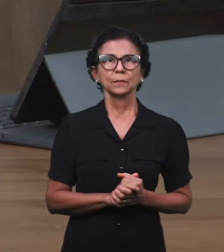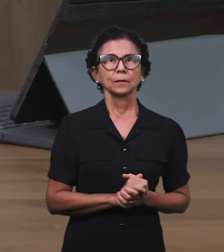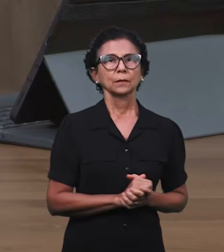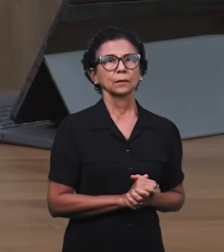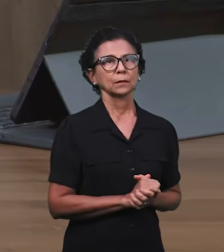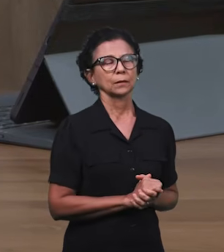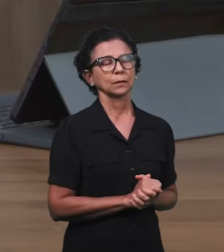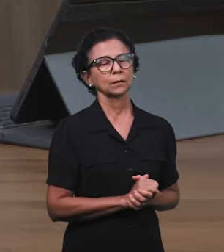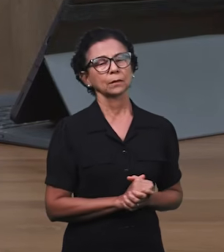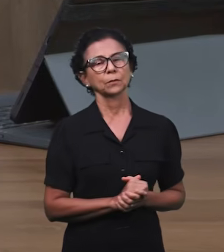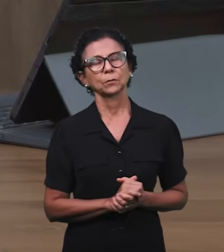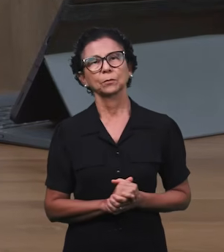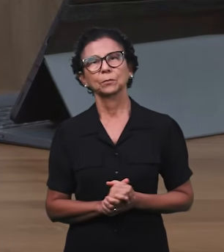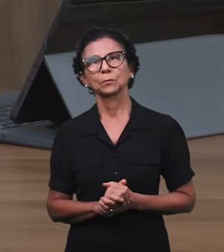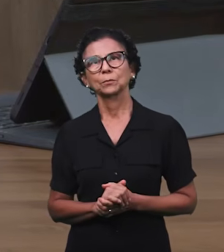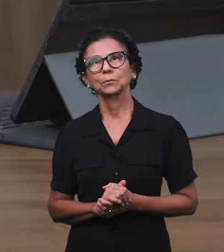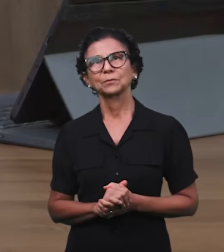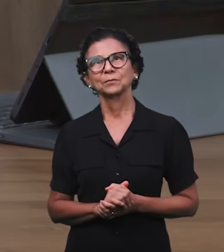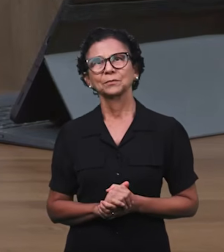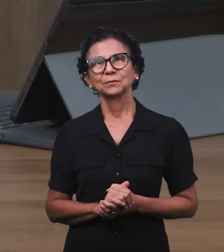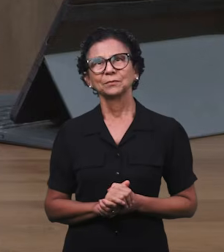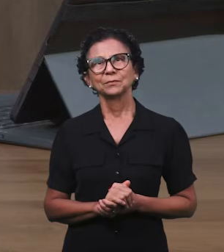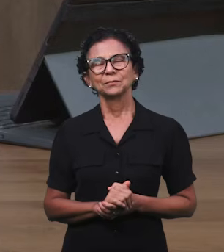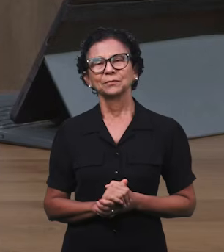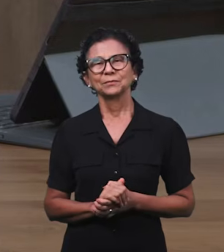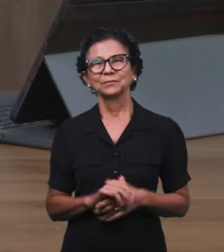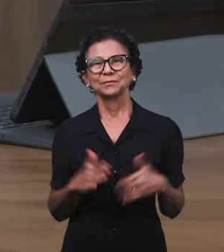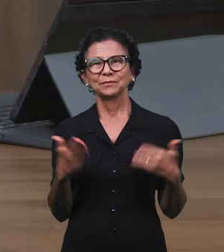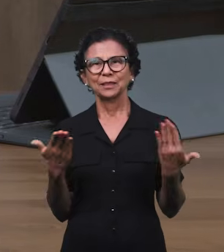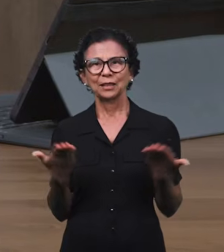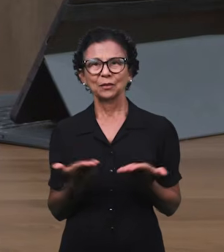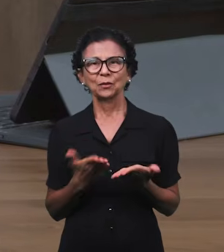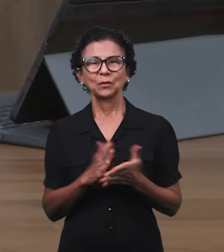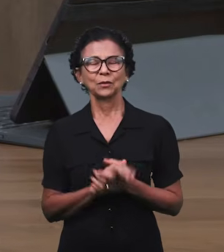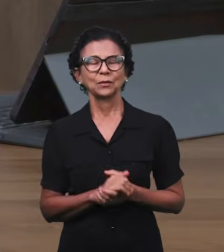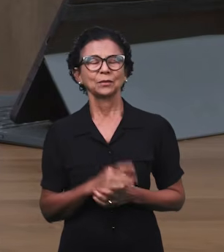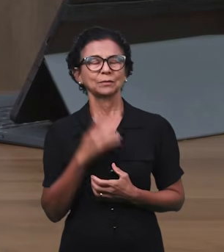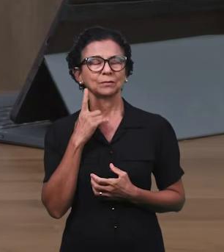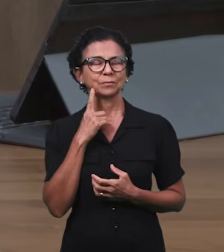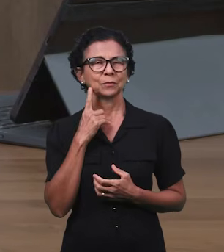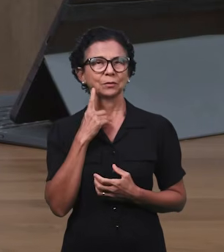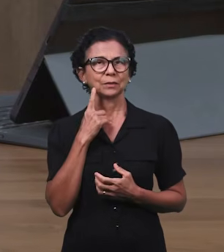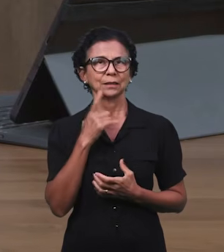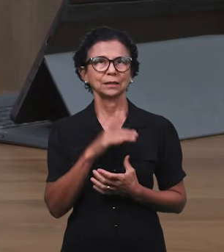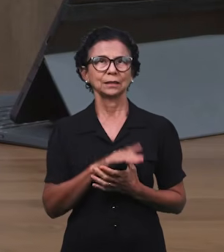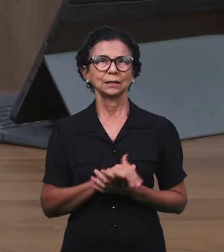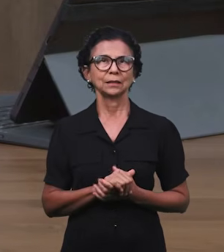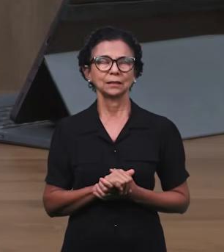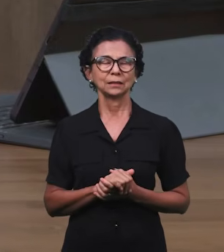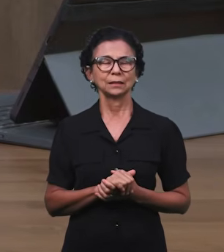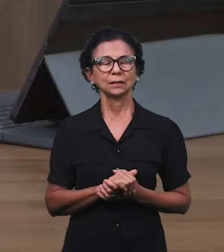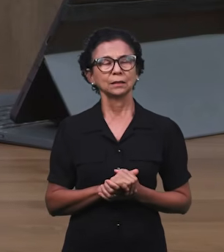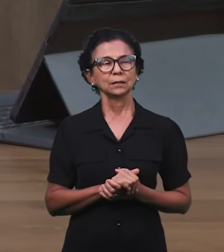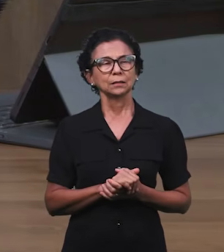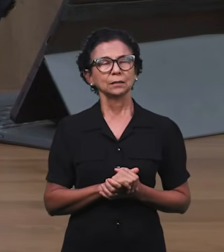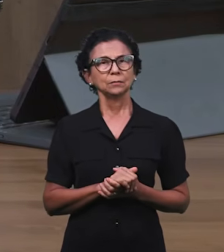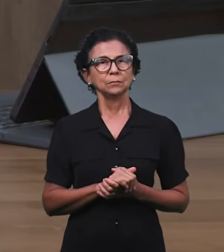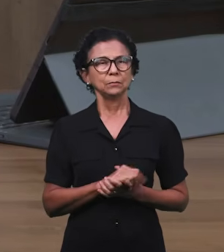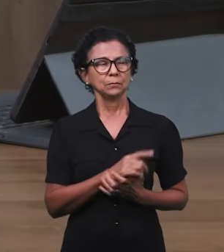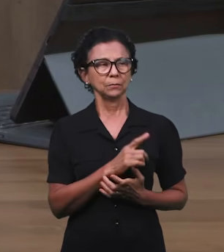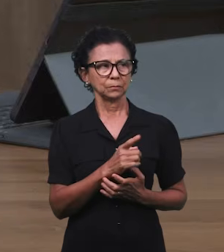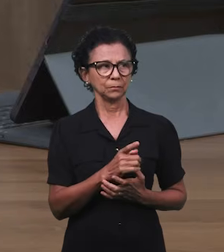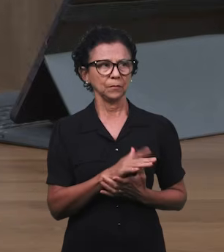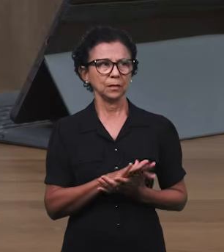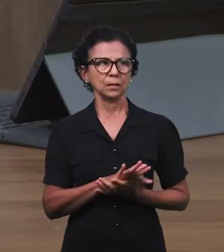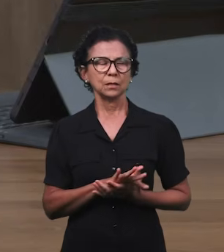gente vai dividir a parte médica, pessoal, e a parte da lei. Eu queria que cada um desse um recado na sua